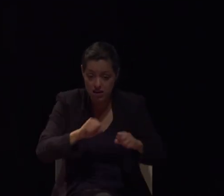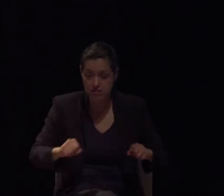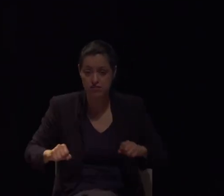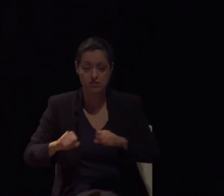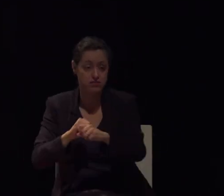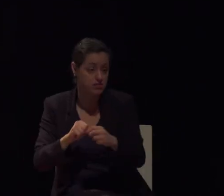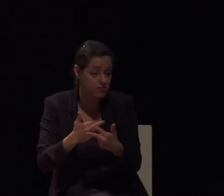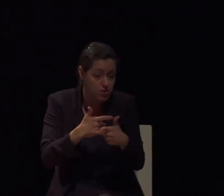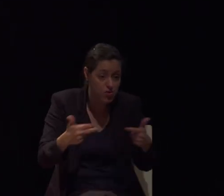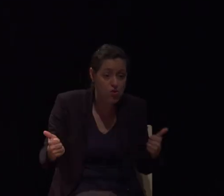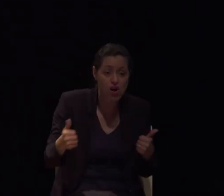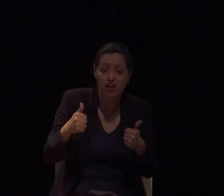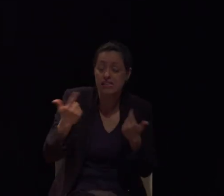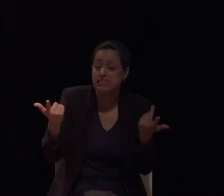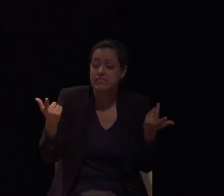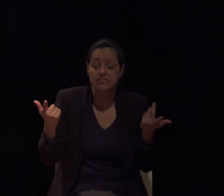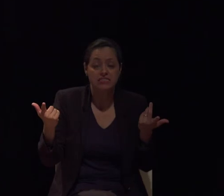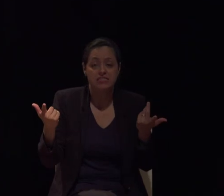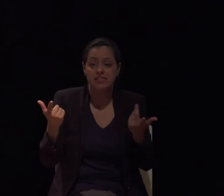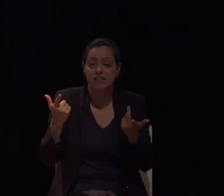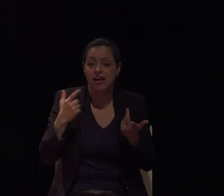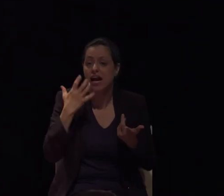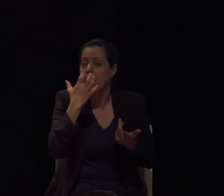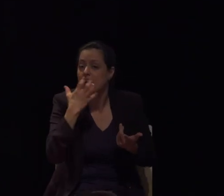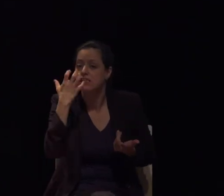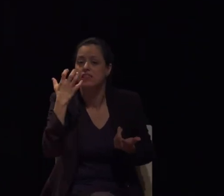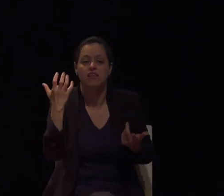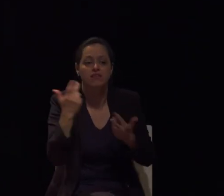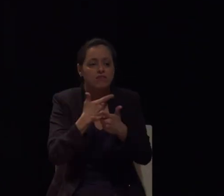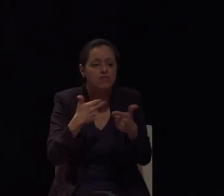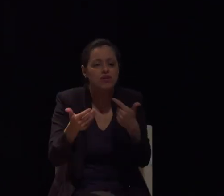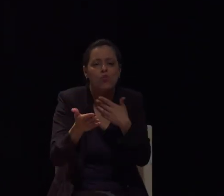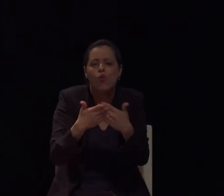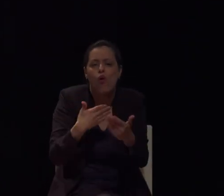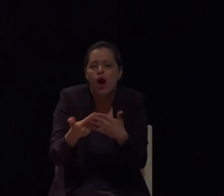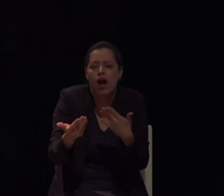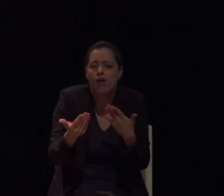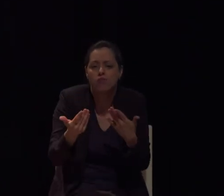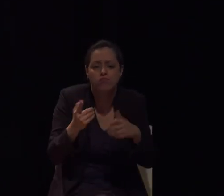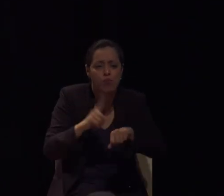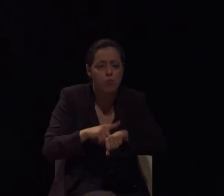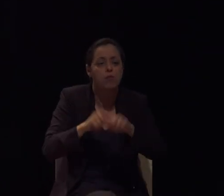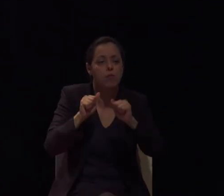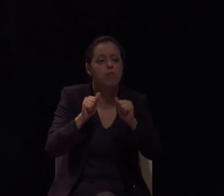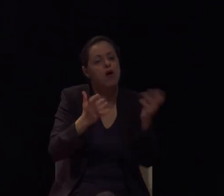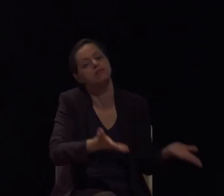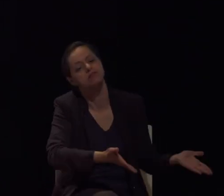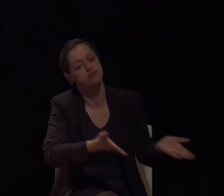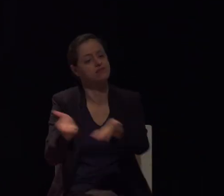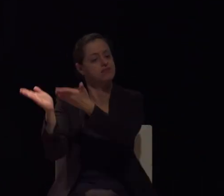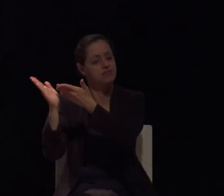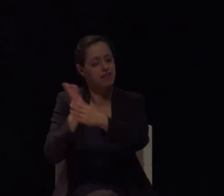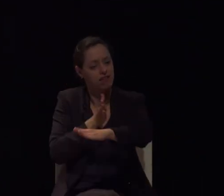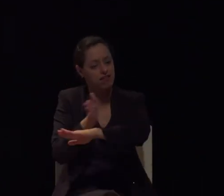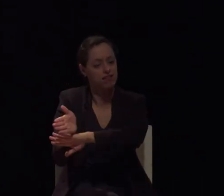na época que era o único caminho que se tinha na época era bem vindo ao teatro solano trindade